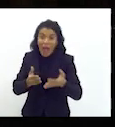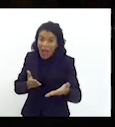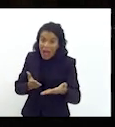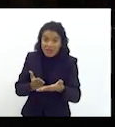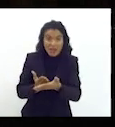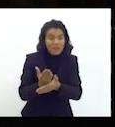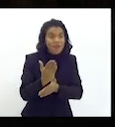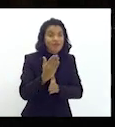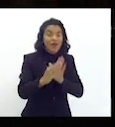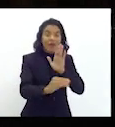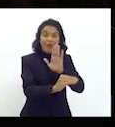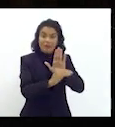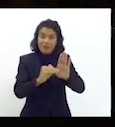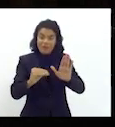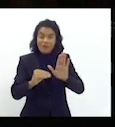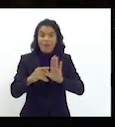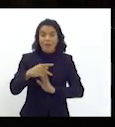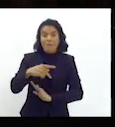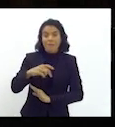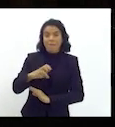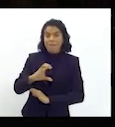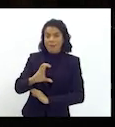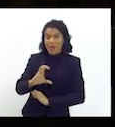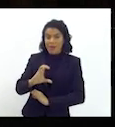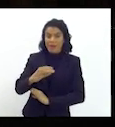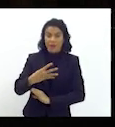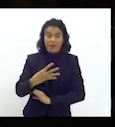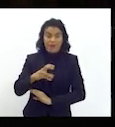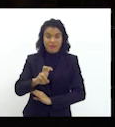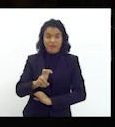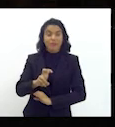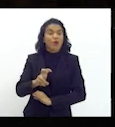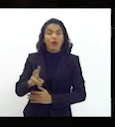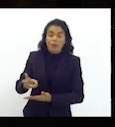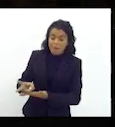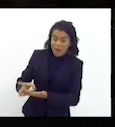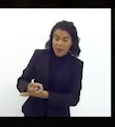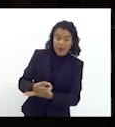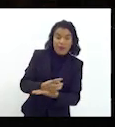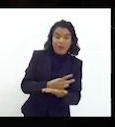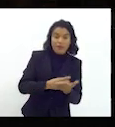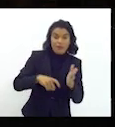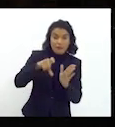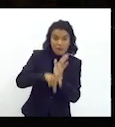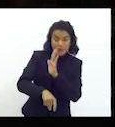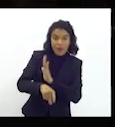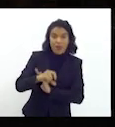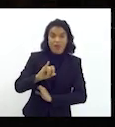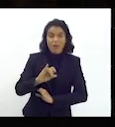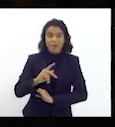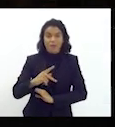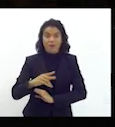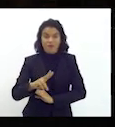constitucional da PEC 45 para tributar com o IPVA